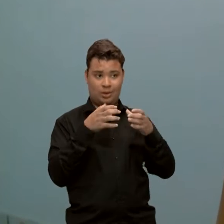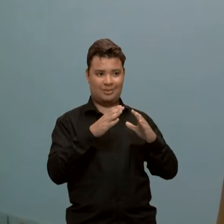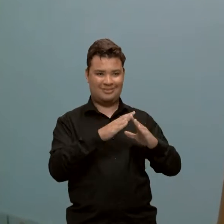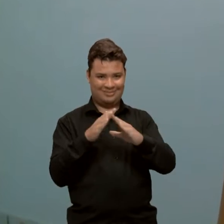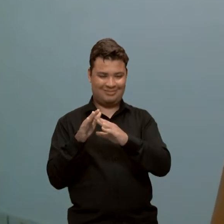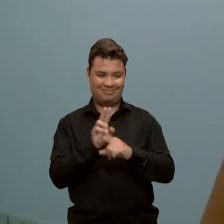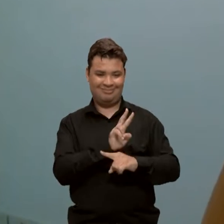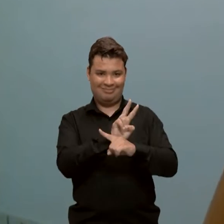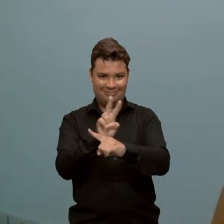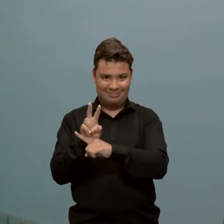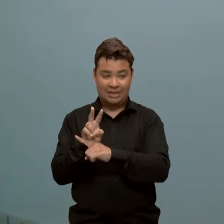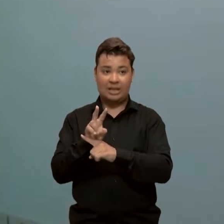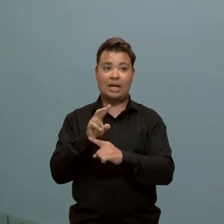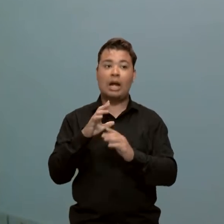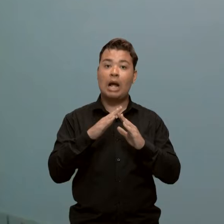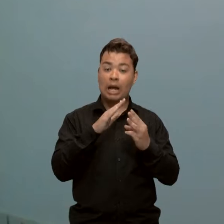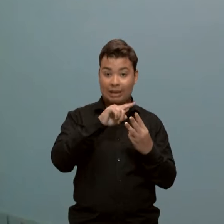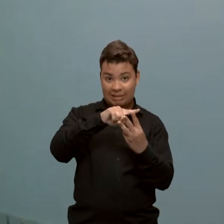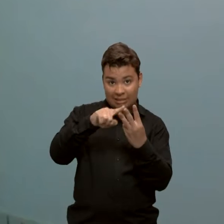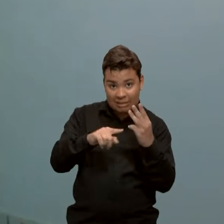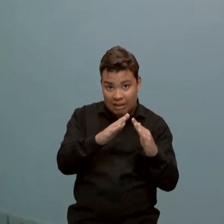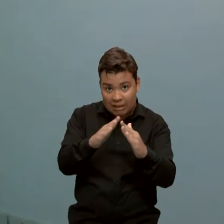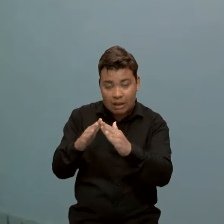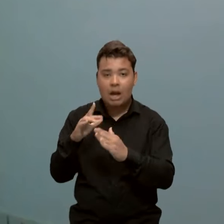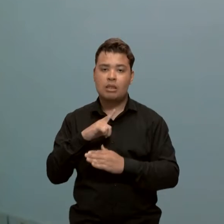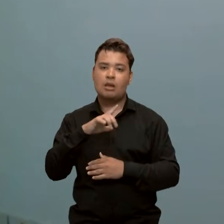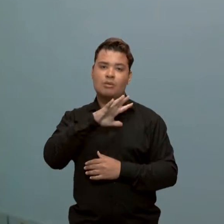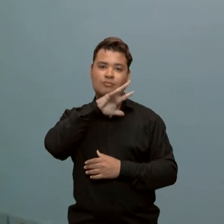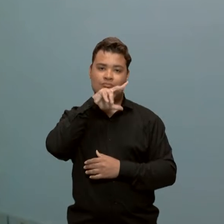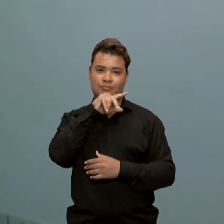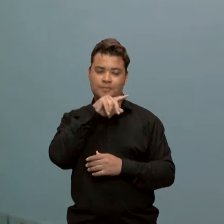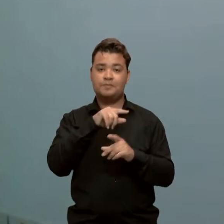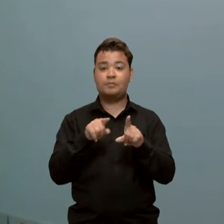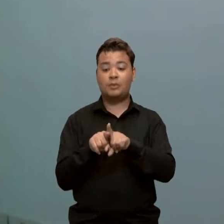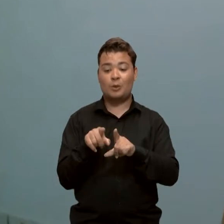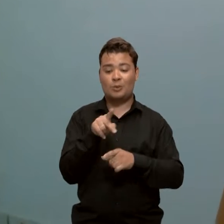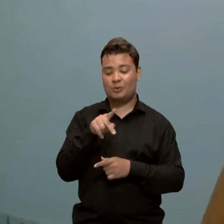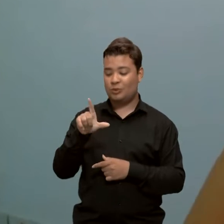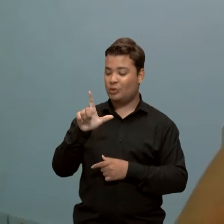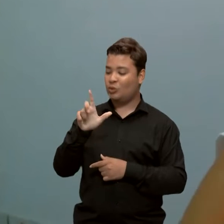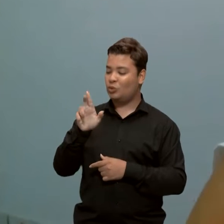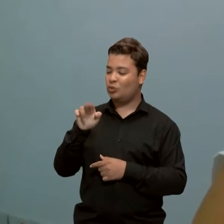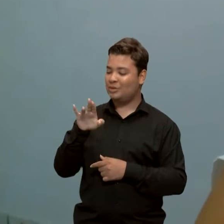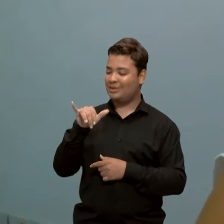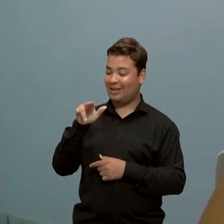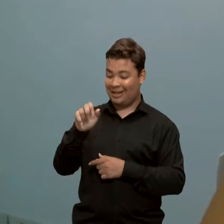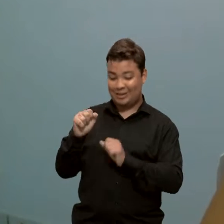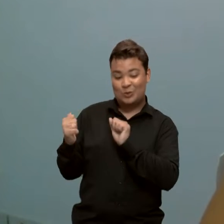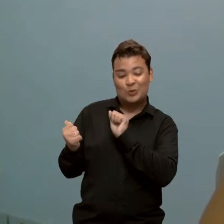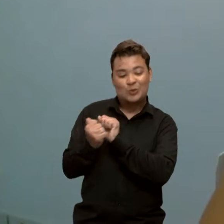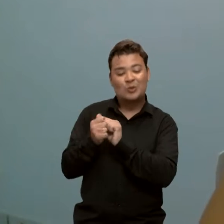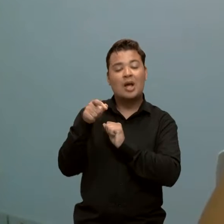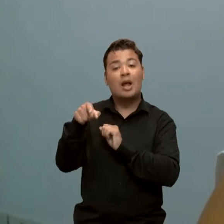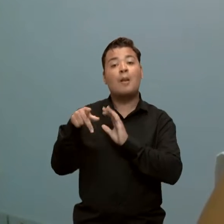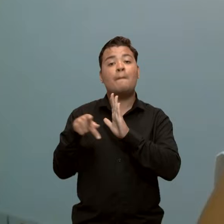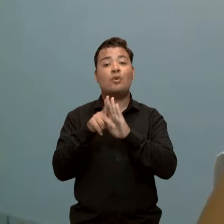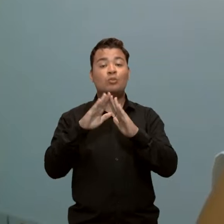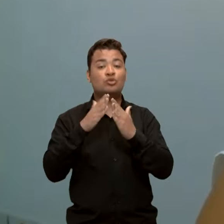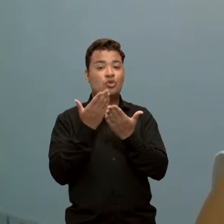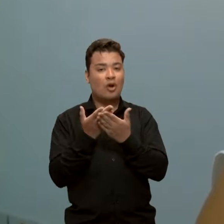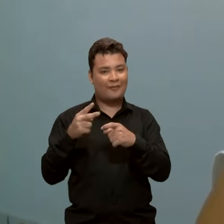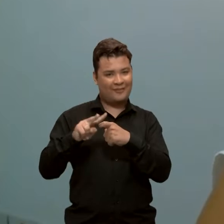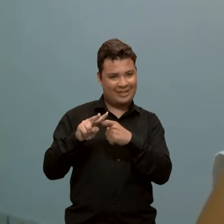3 casas que têm hoje animais, a professora Luciana, que está aqui conosco, que é da Escola de